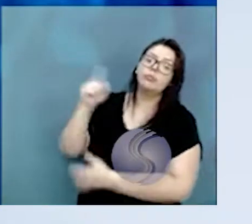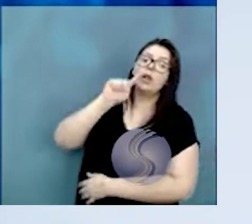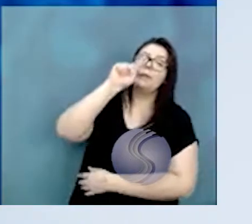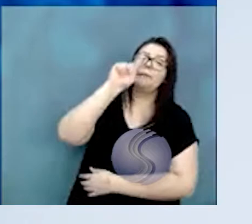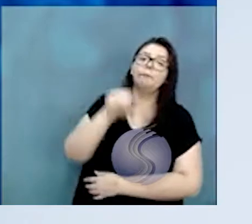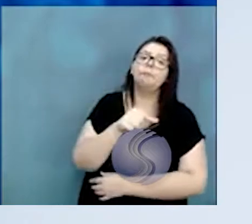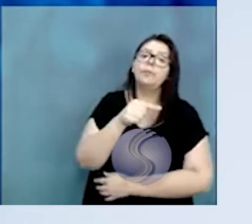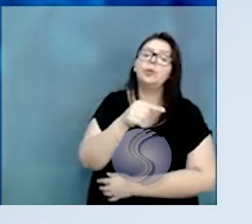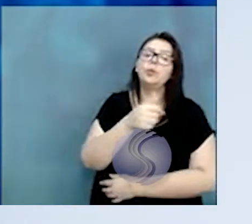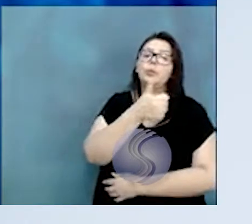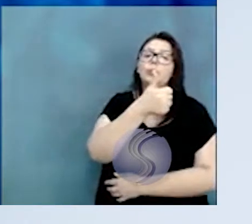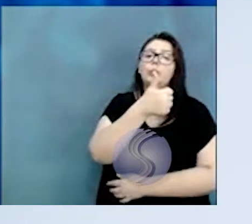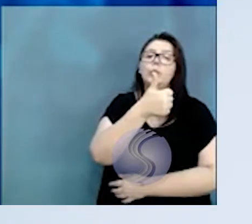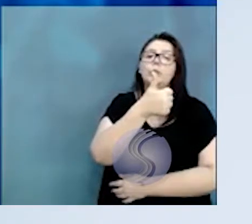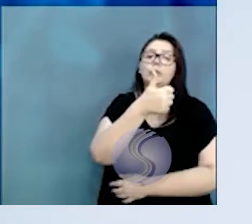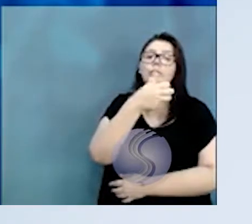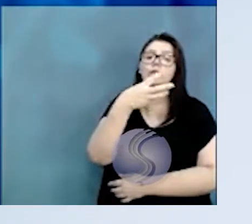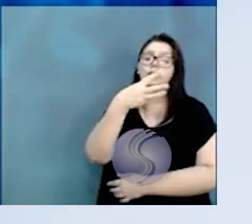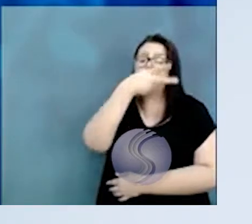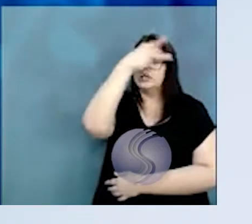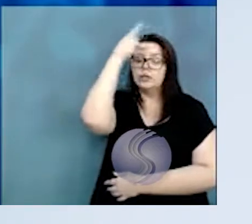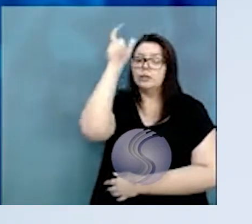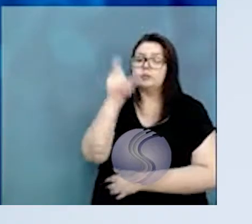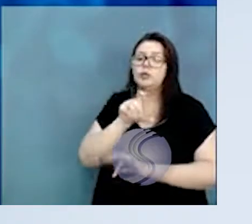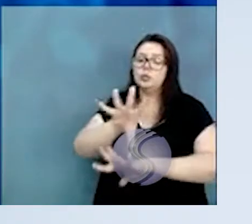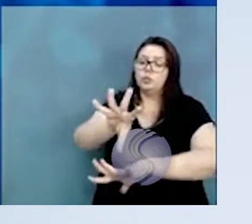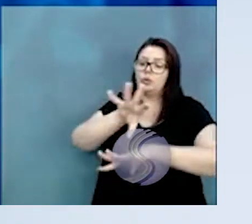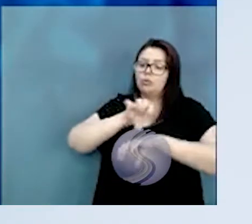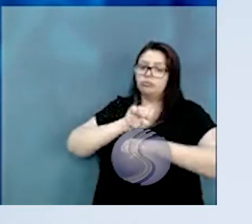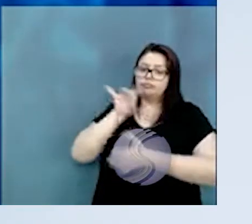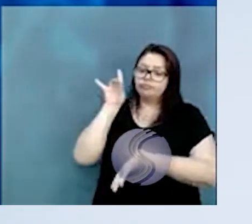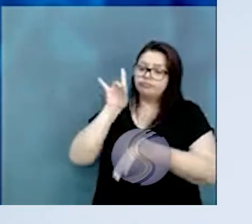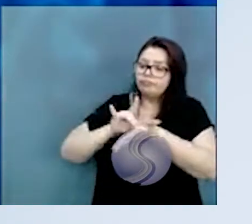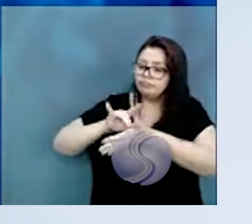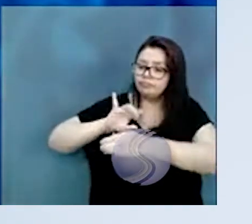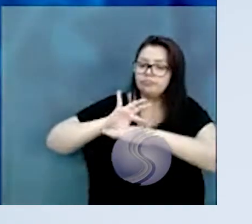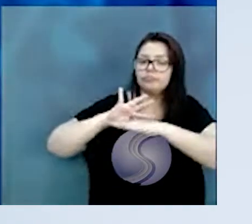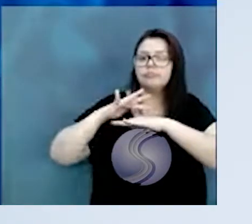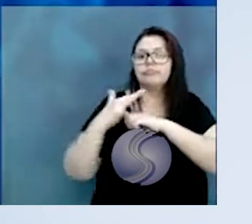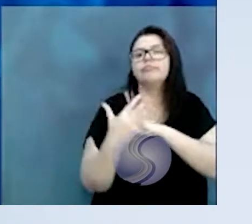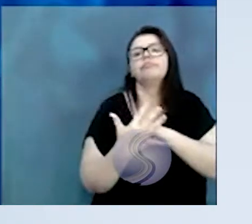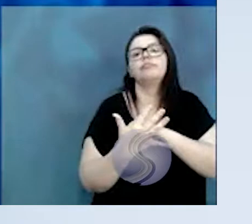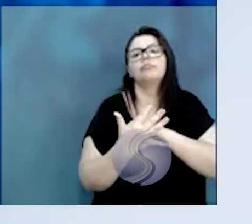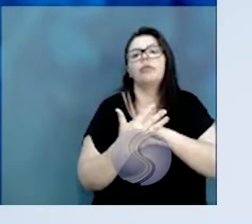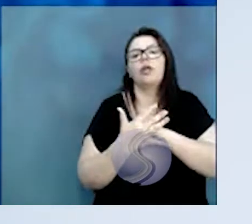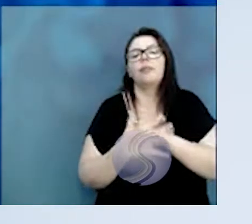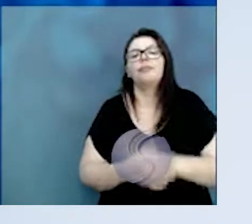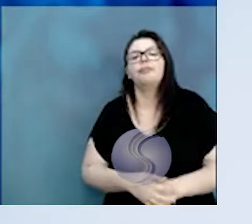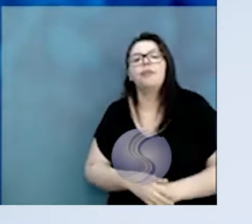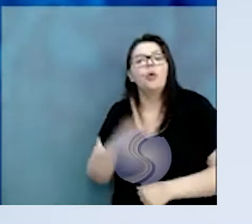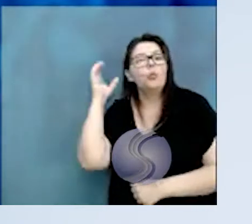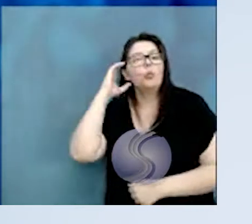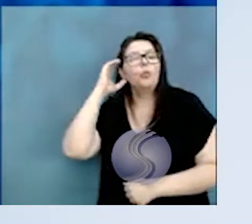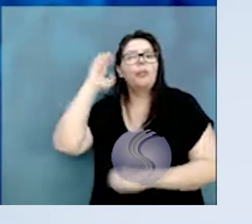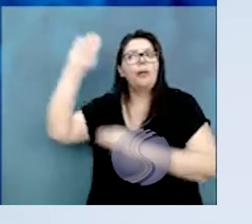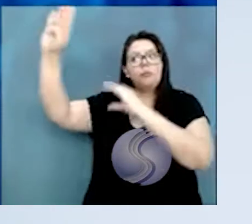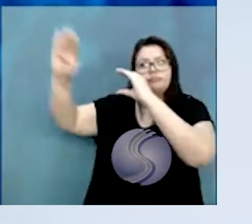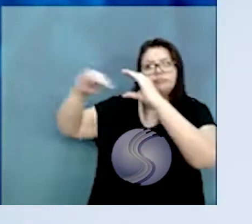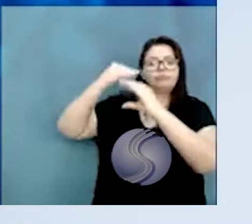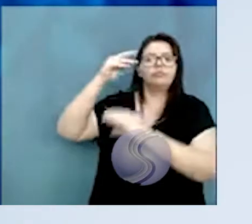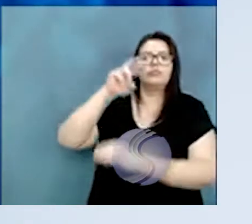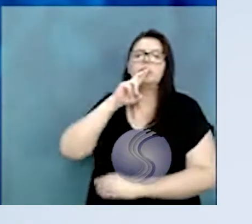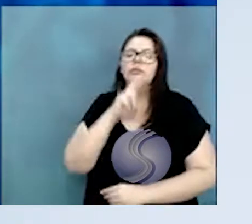de 42 casos confirmados de Covid-19 nas últimas 24 horas, conforme o